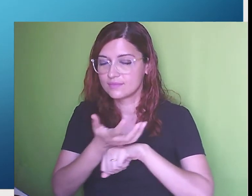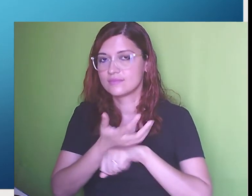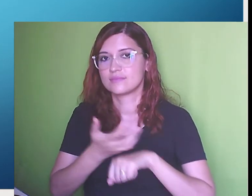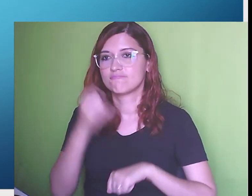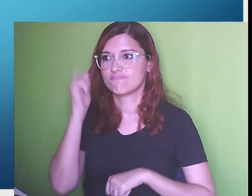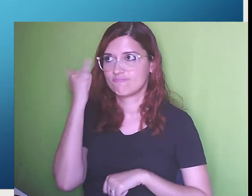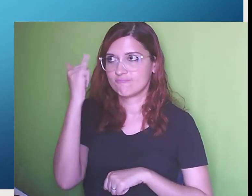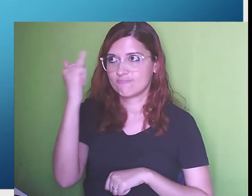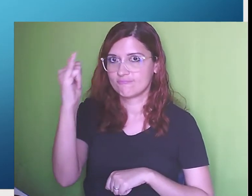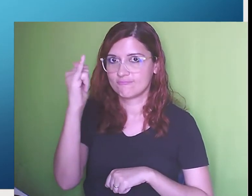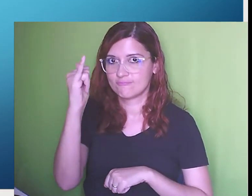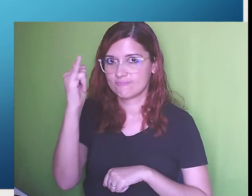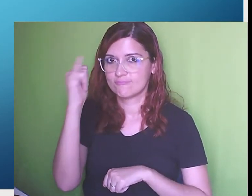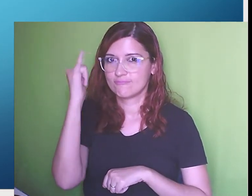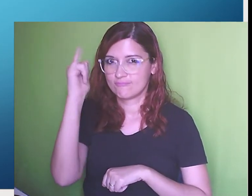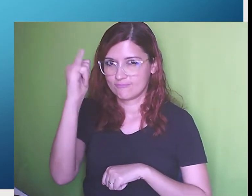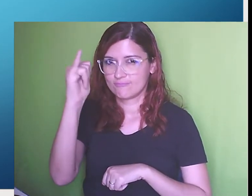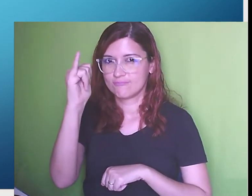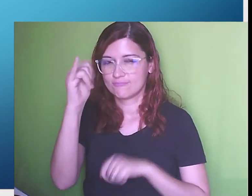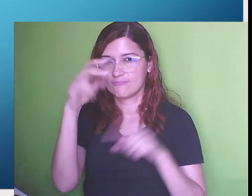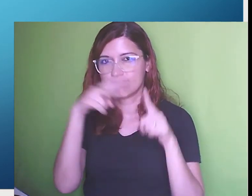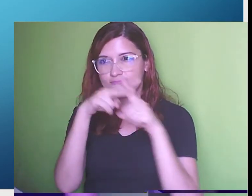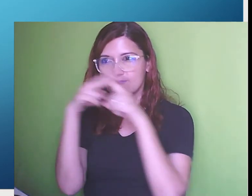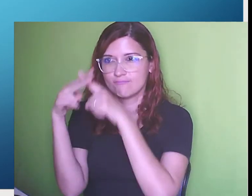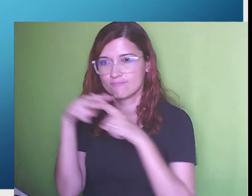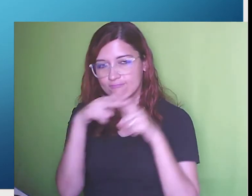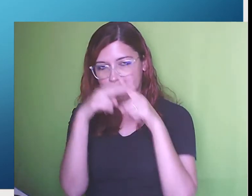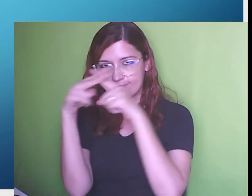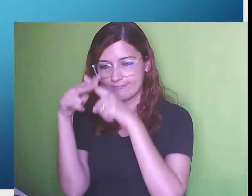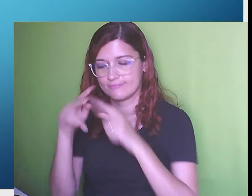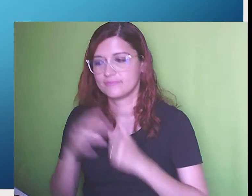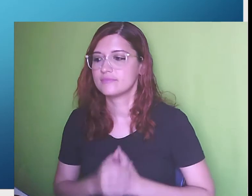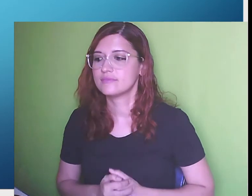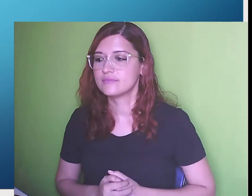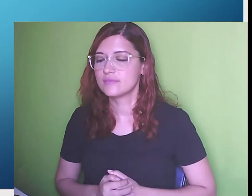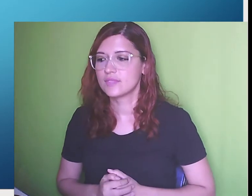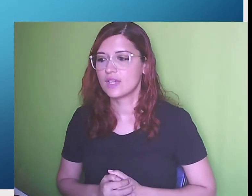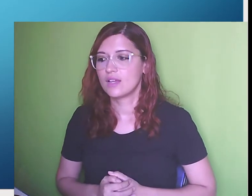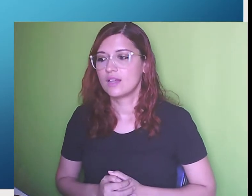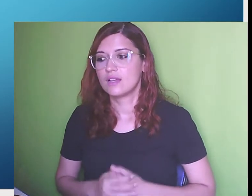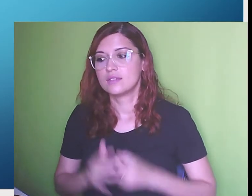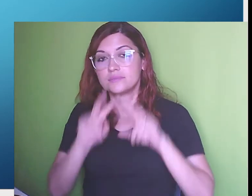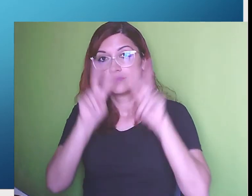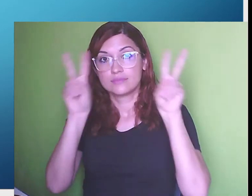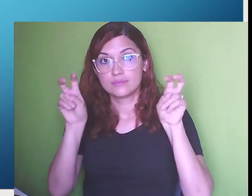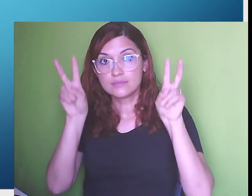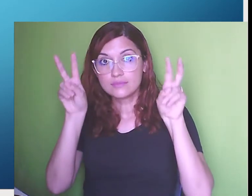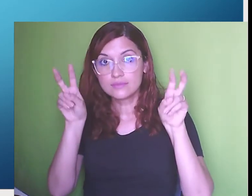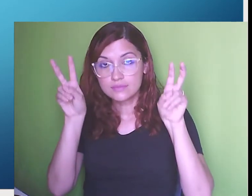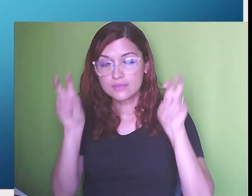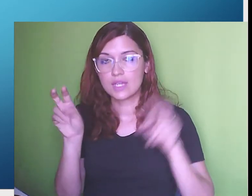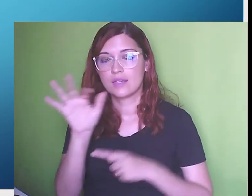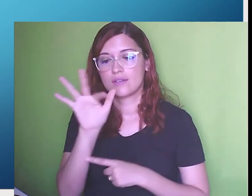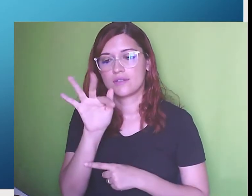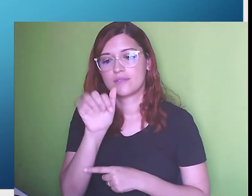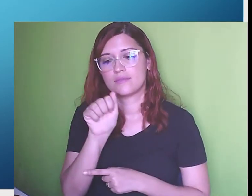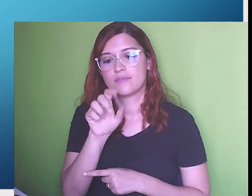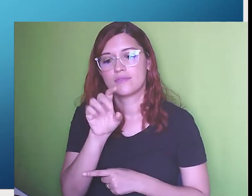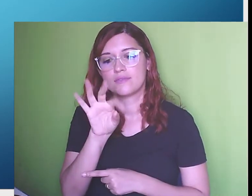Vamos a mais uma tradução, dessa vez a disciplina de instalações elétricas.